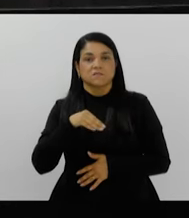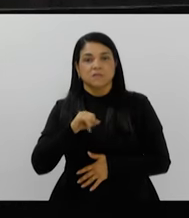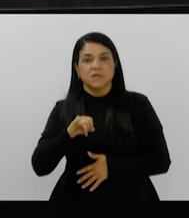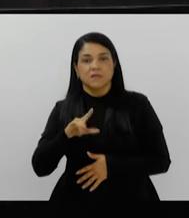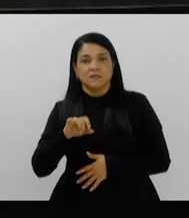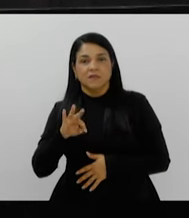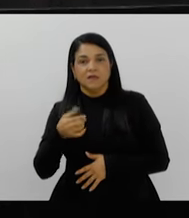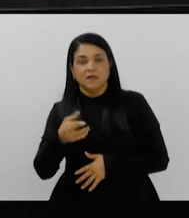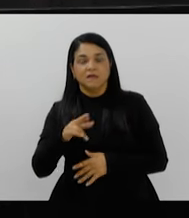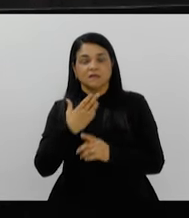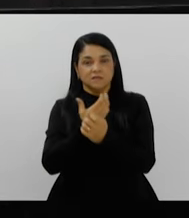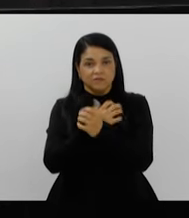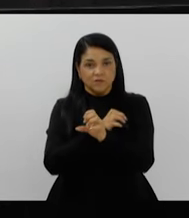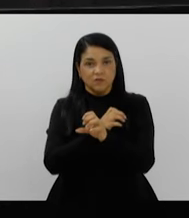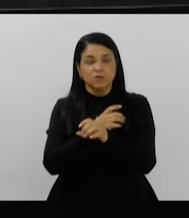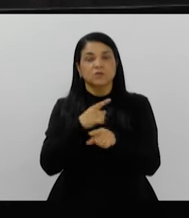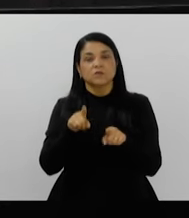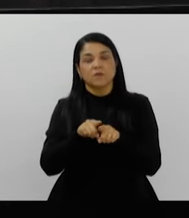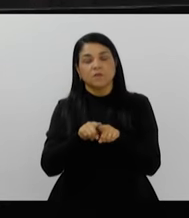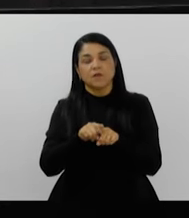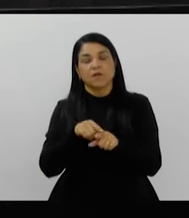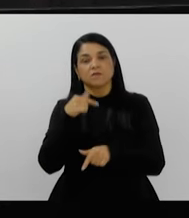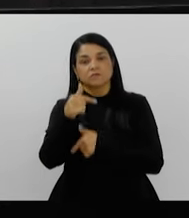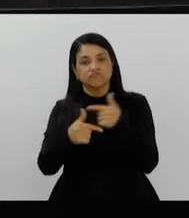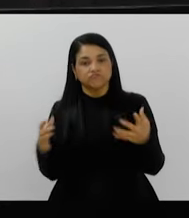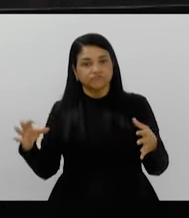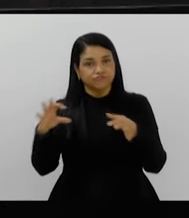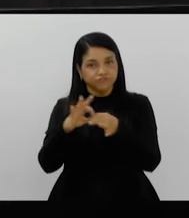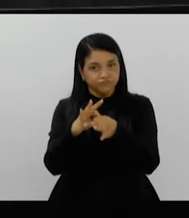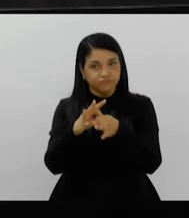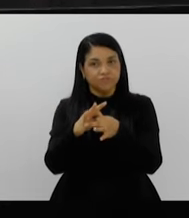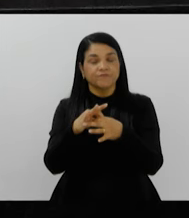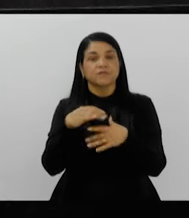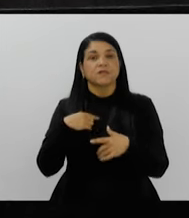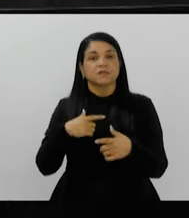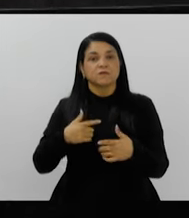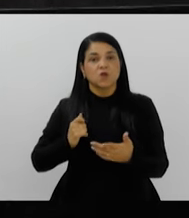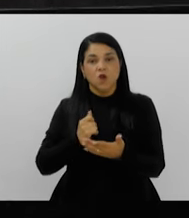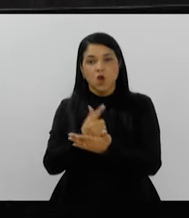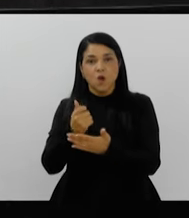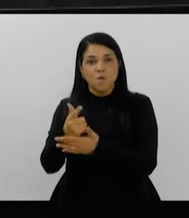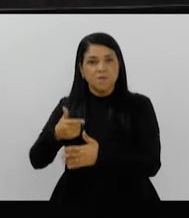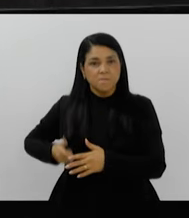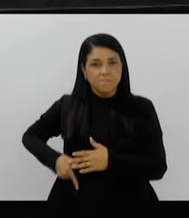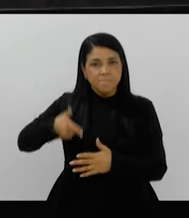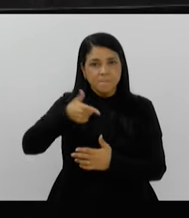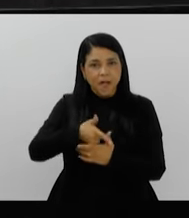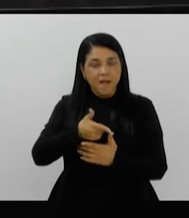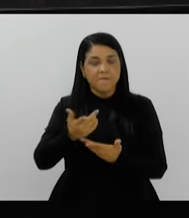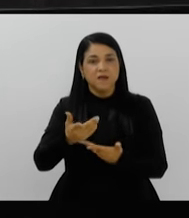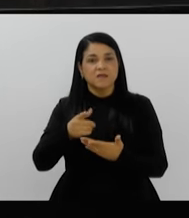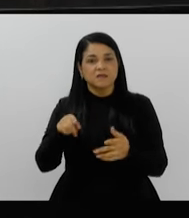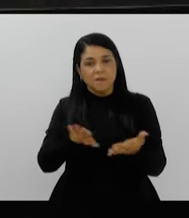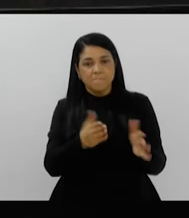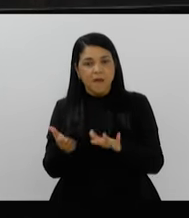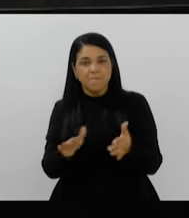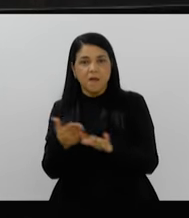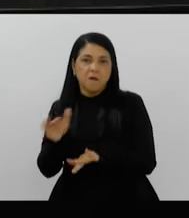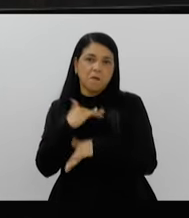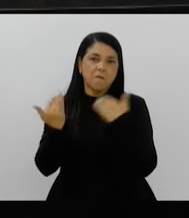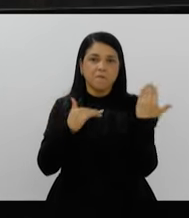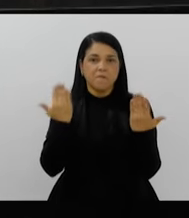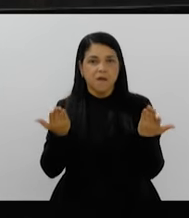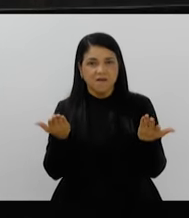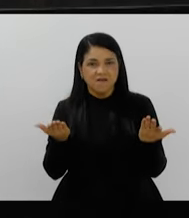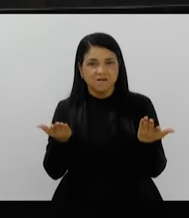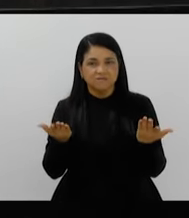integração, e não adquirir mais armamento letal e produzir chacinas cotidianas.